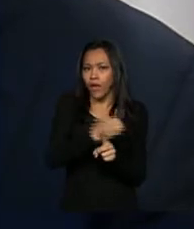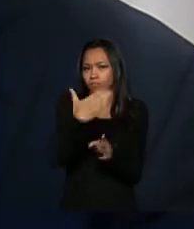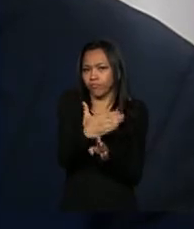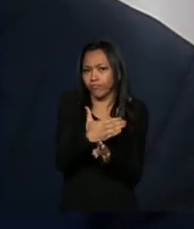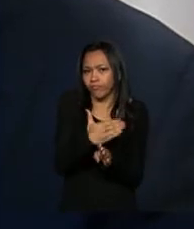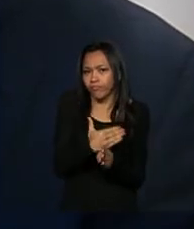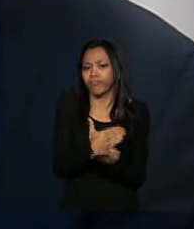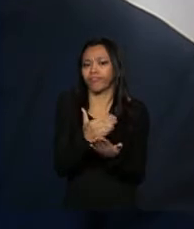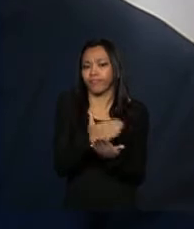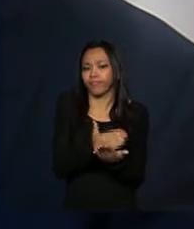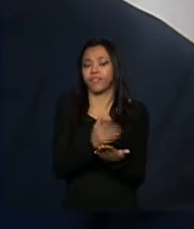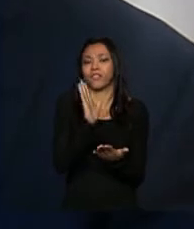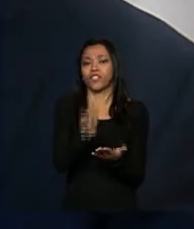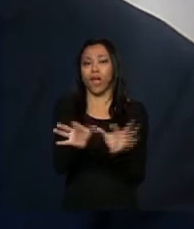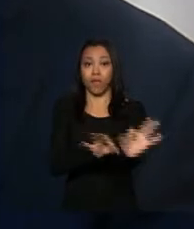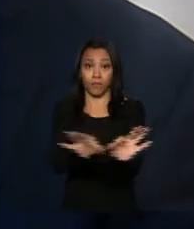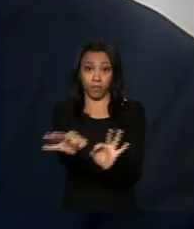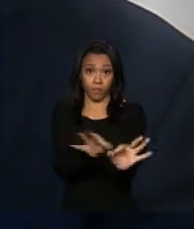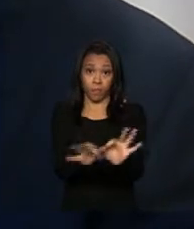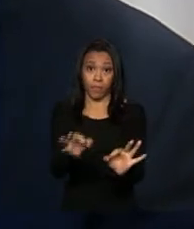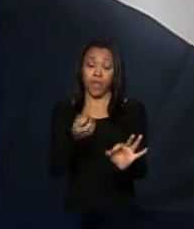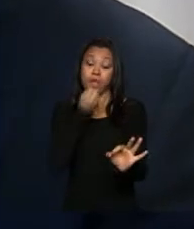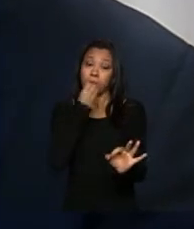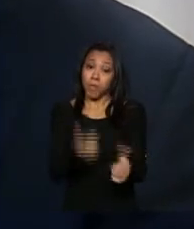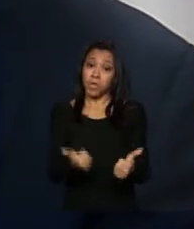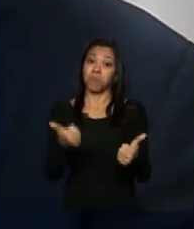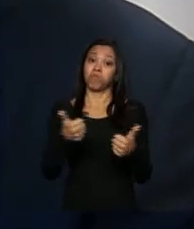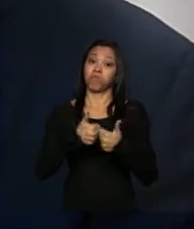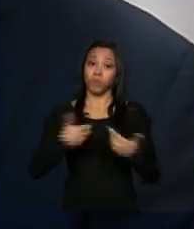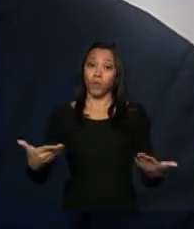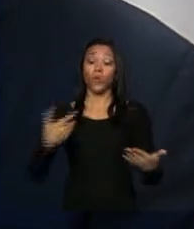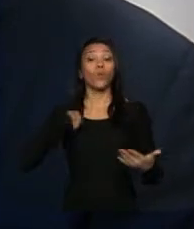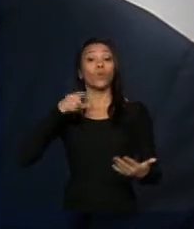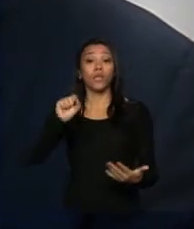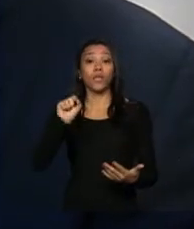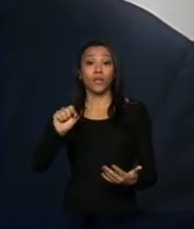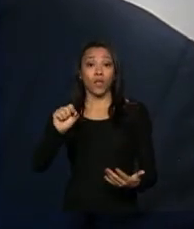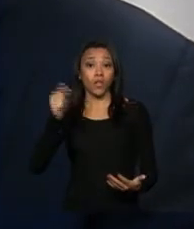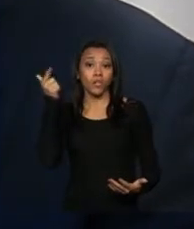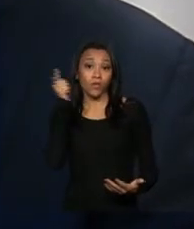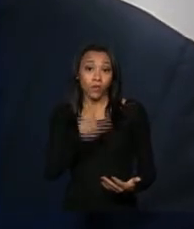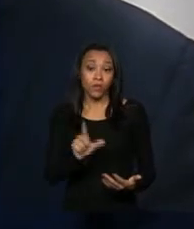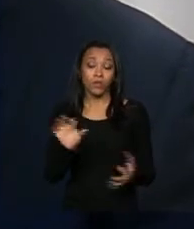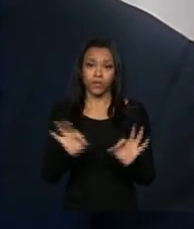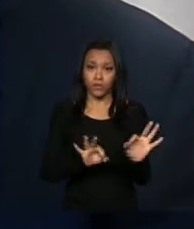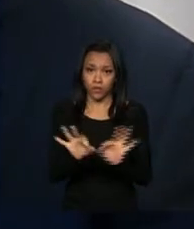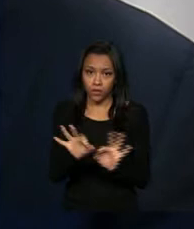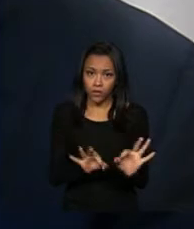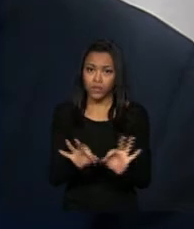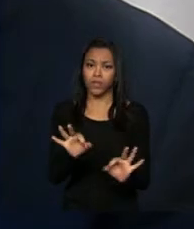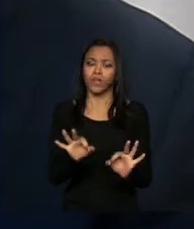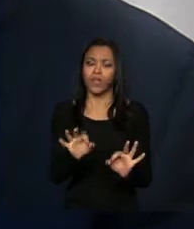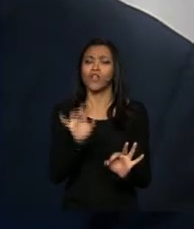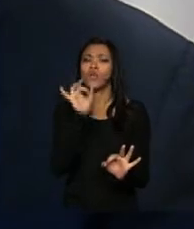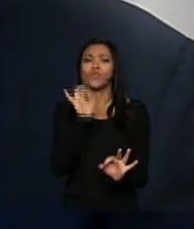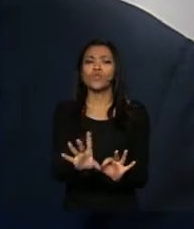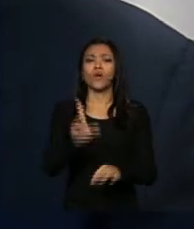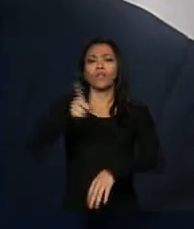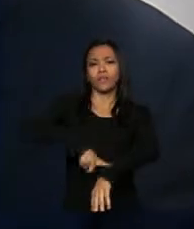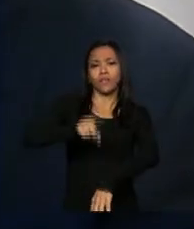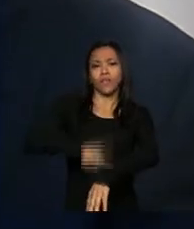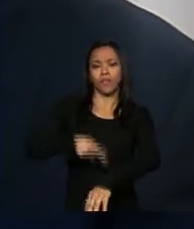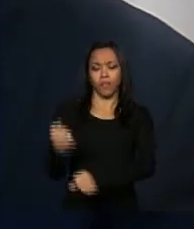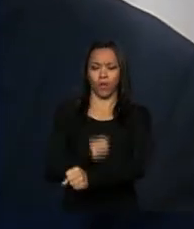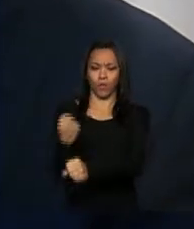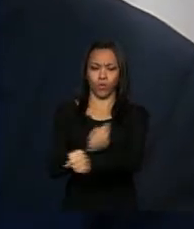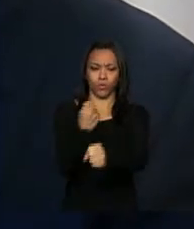com nível de maturidade já bem consideráveis, o que nos leva a acreditar que teremos não só a tempo essas